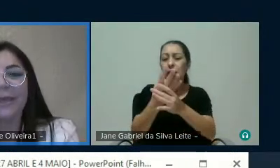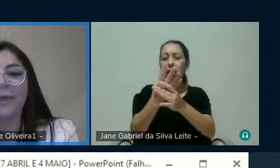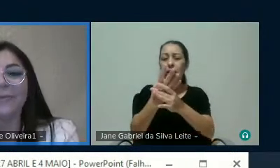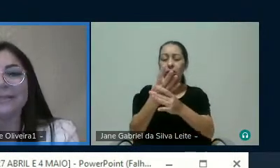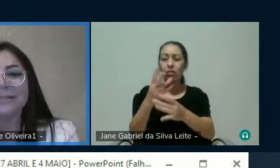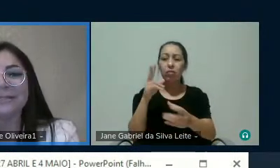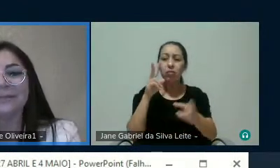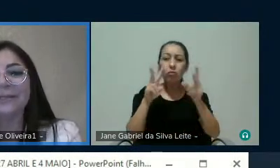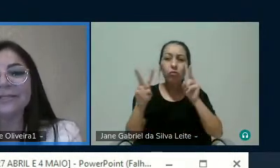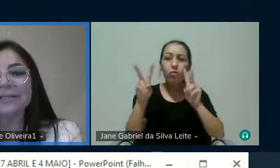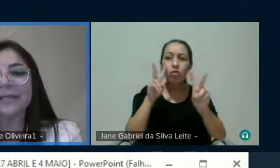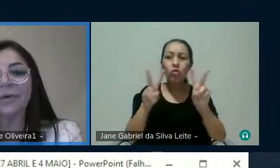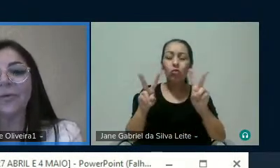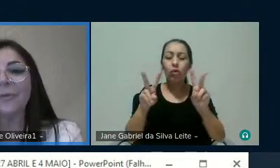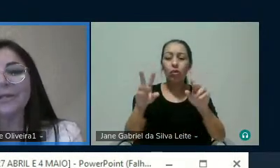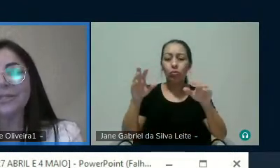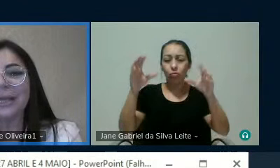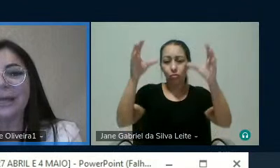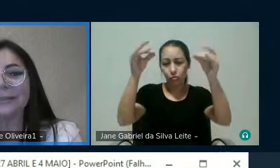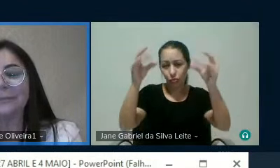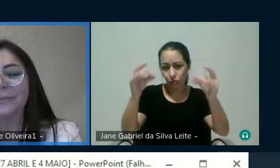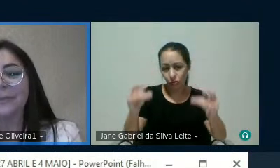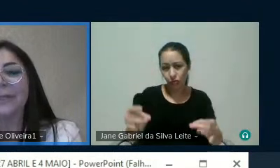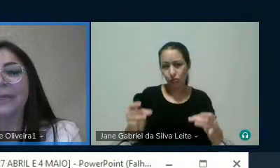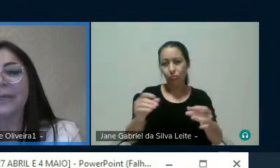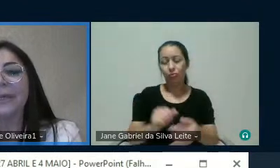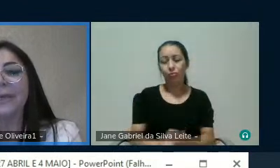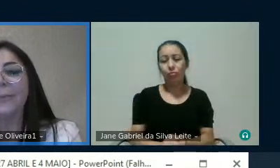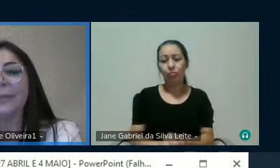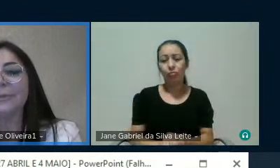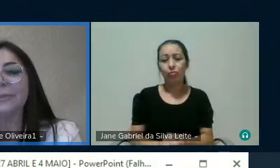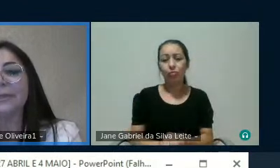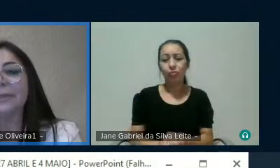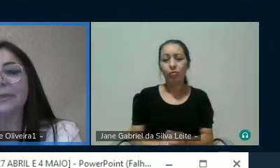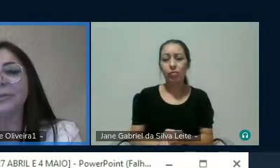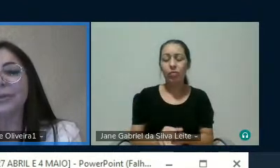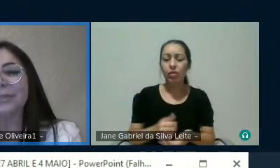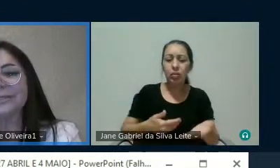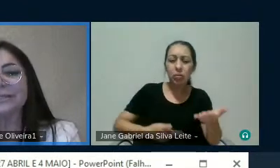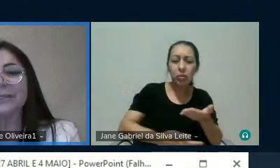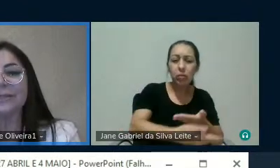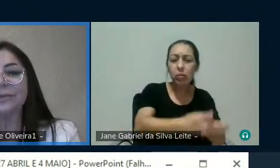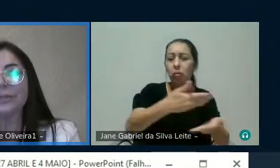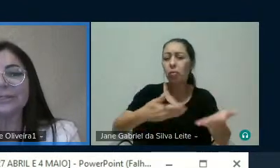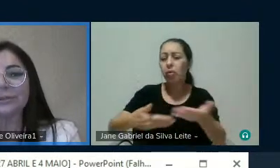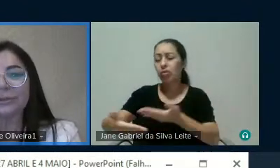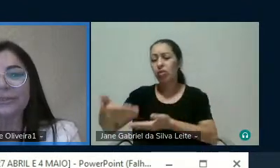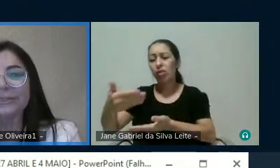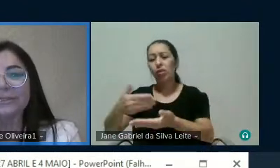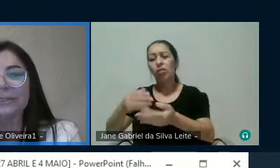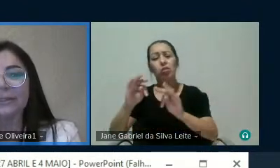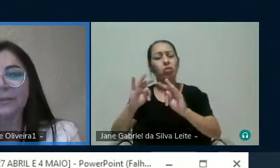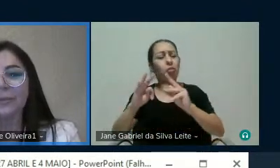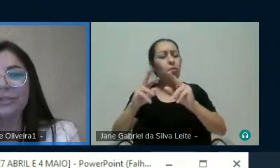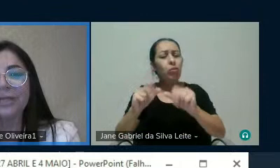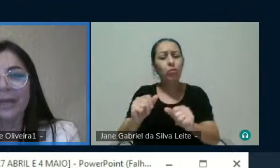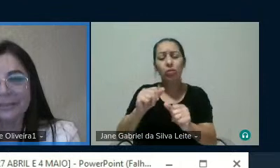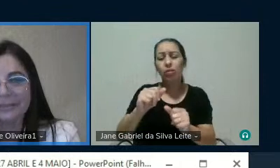sinais é uma das características que é compartilhada em todas as literaturas